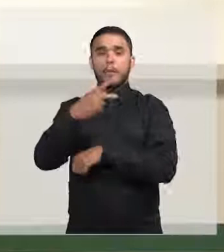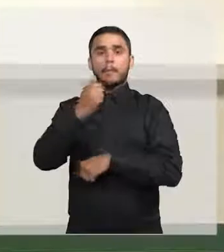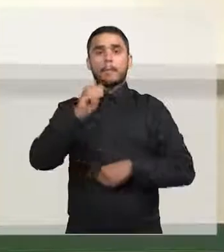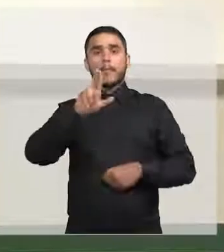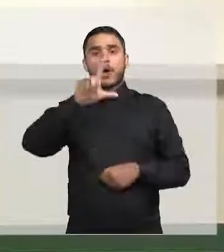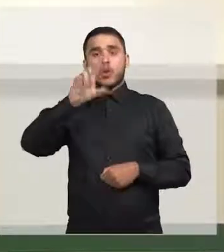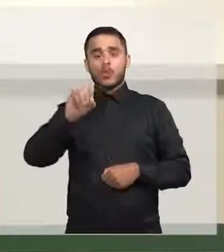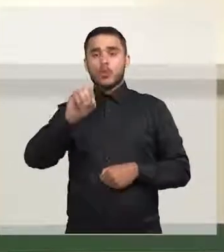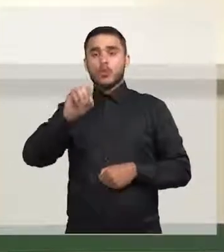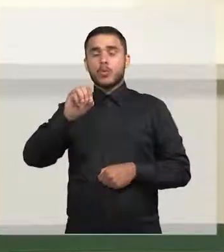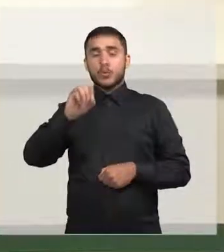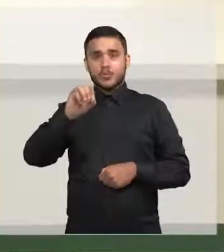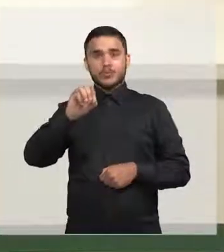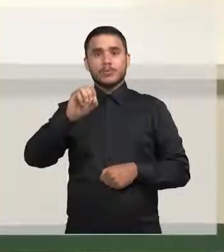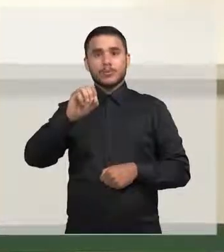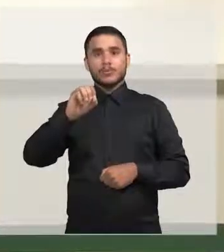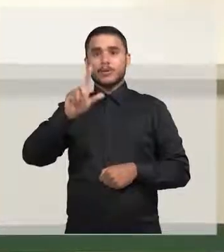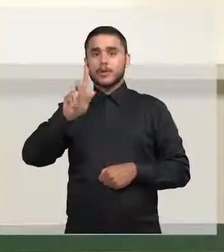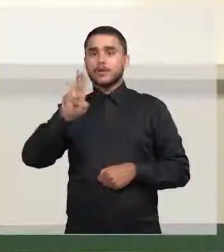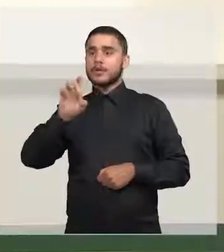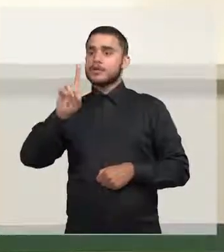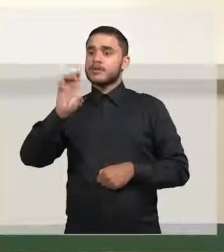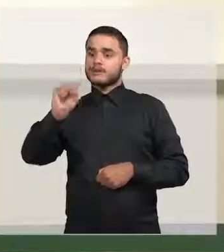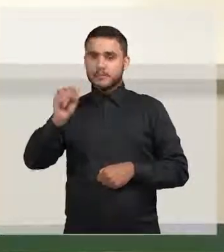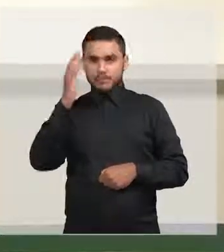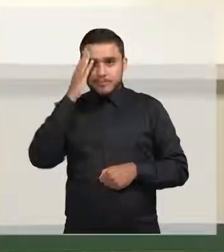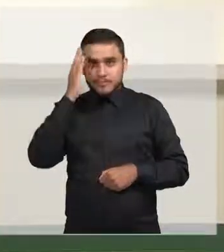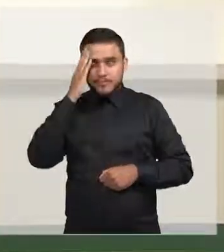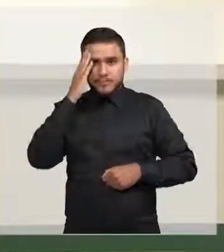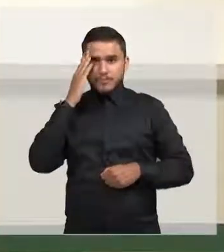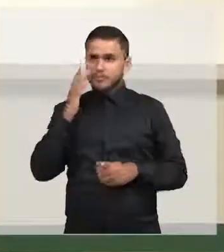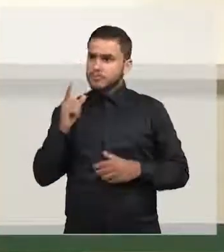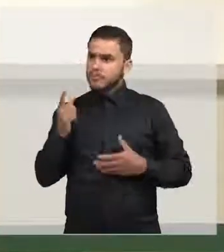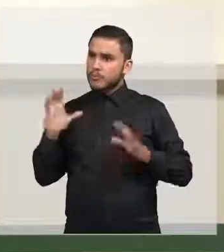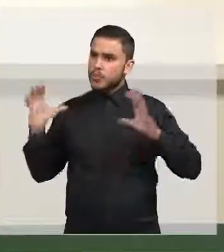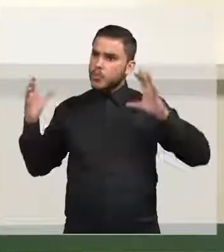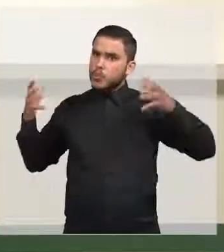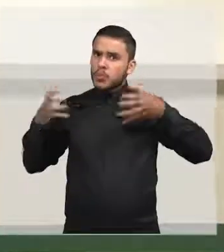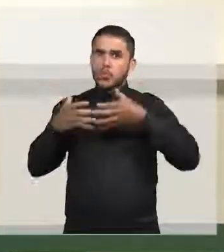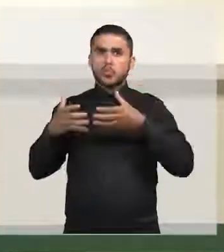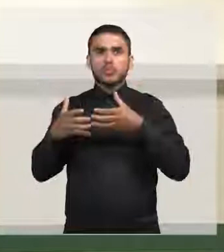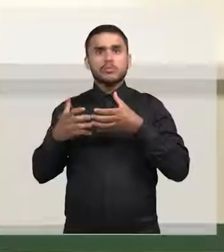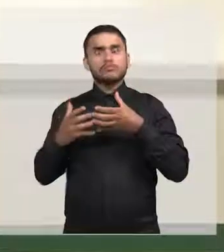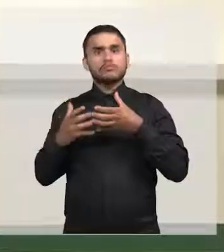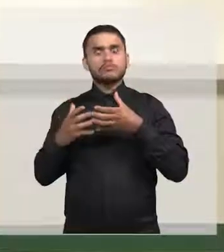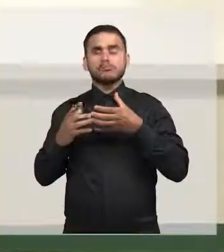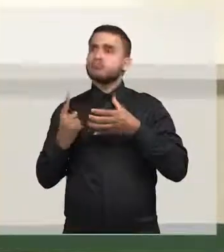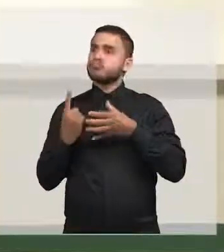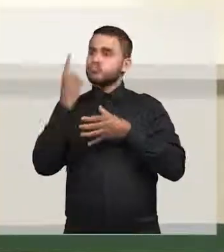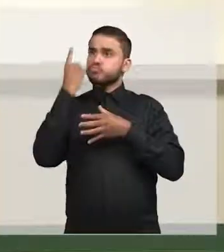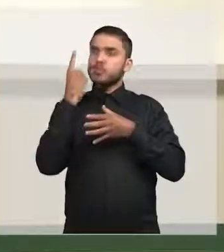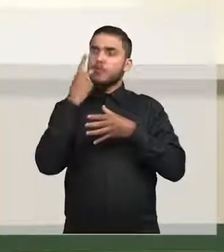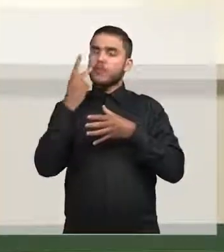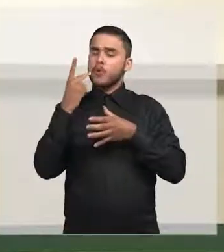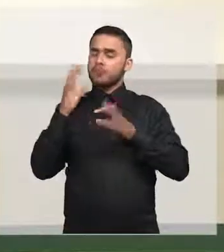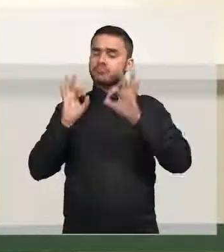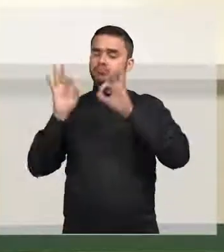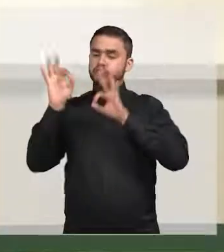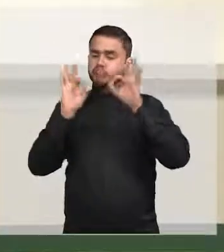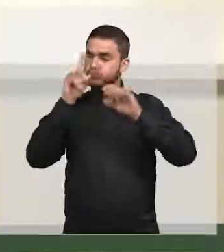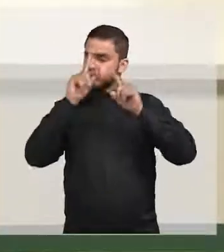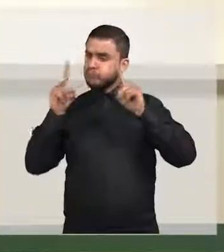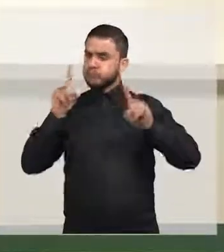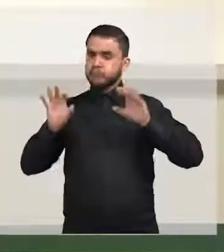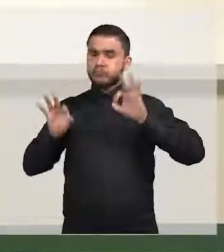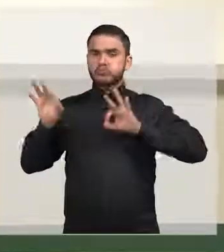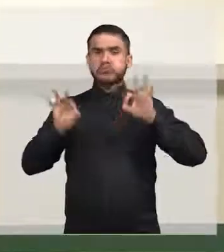Pedro Malan, Fernando Henrique Na Cardoso história da República, ninguém e teve isso Henrique aí. Meirelles no período do Banco Central de Lula nunca tiveram E nem, poder no tempo, simular. e nem no tempo do Collor também, que houve